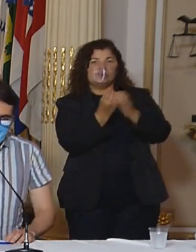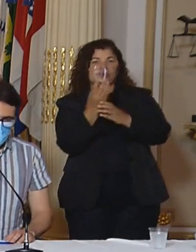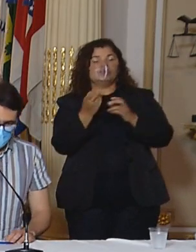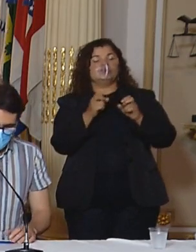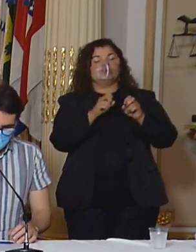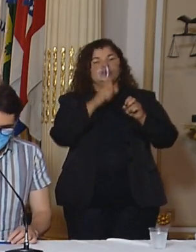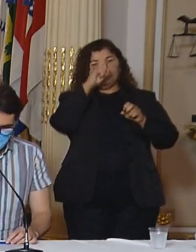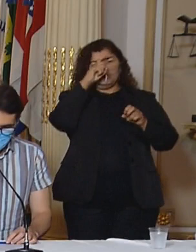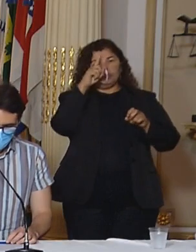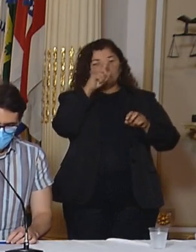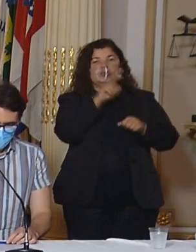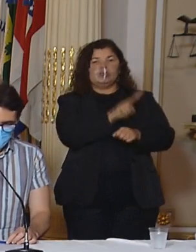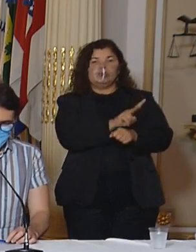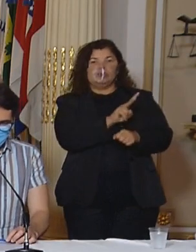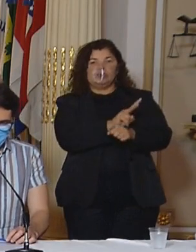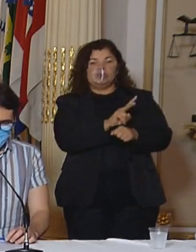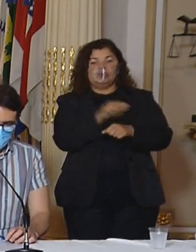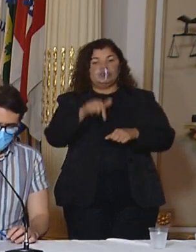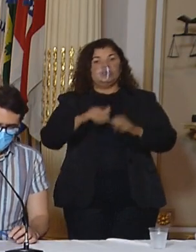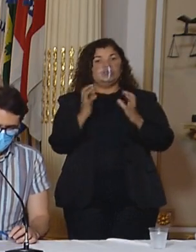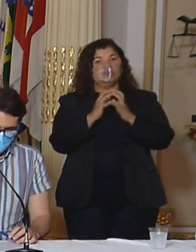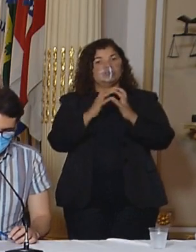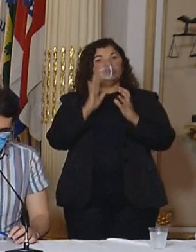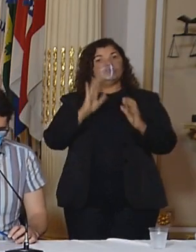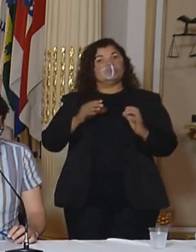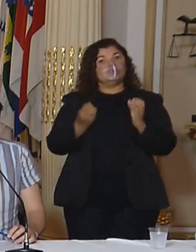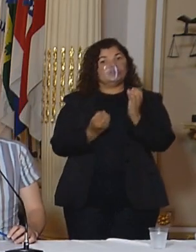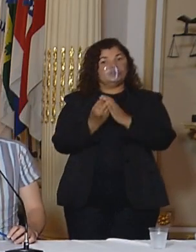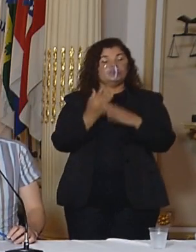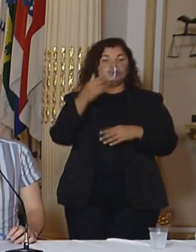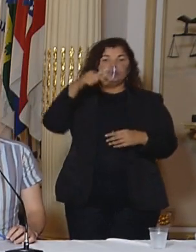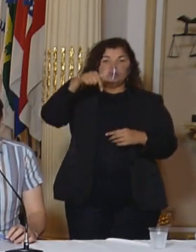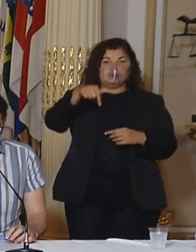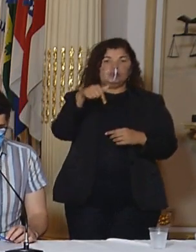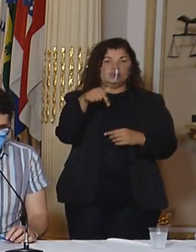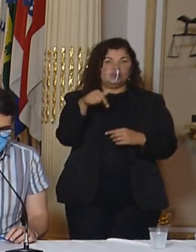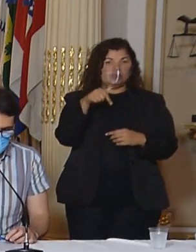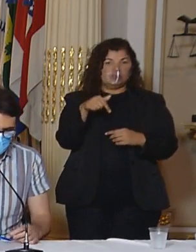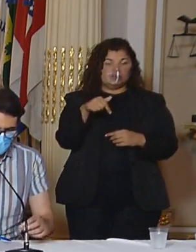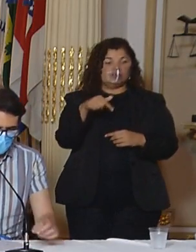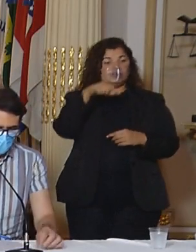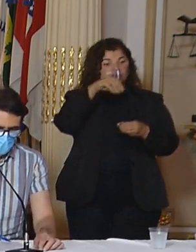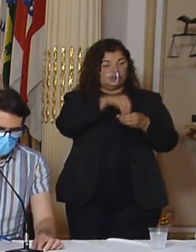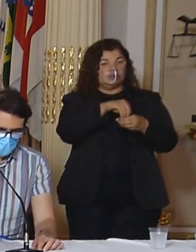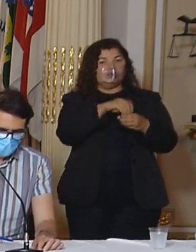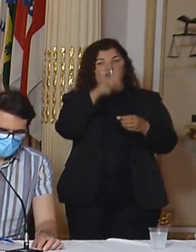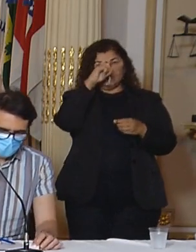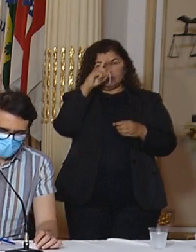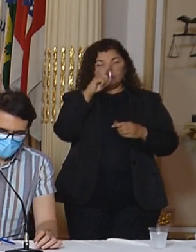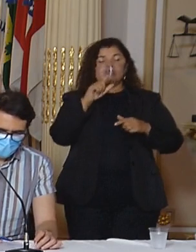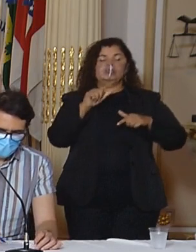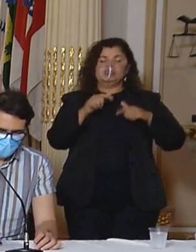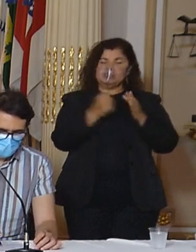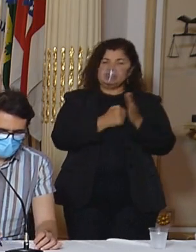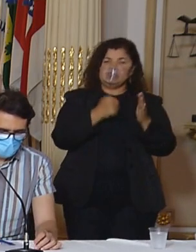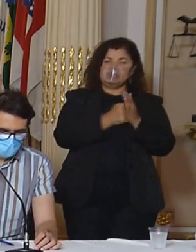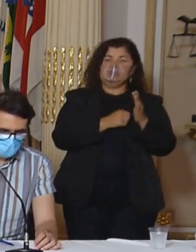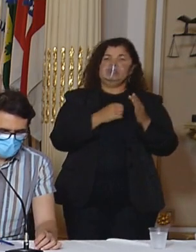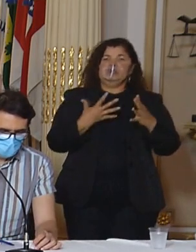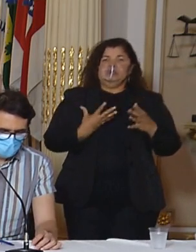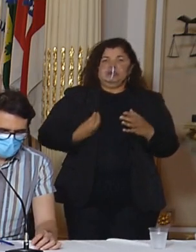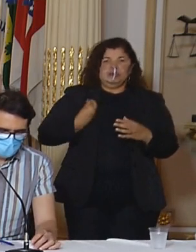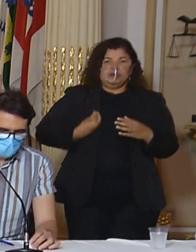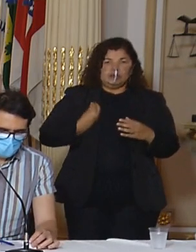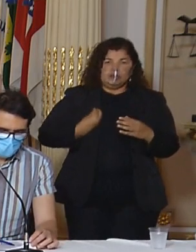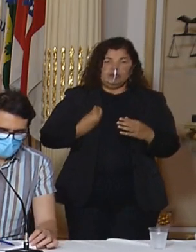campanha. Recife já vai com 7 hospitais de campanha em funcionamento. Nesses hospitais de campanha, lutam pela sobrevivência, internados em